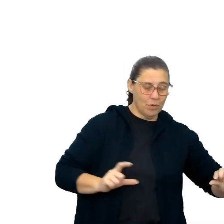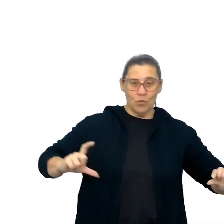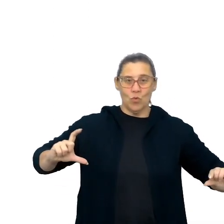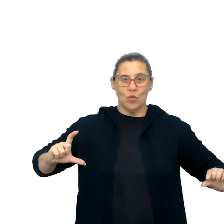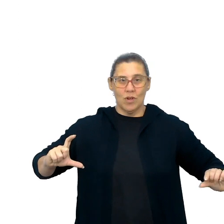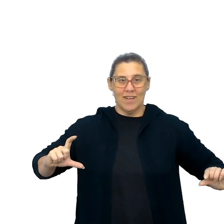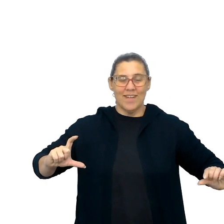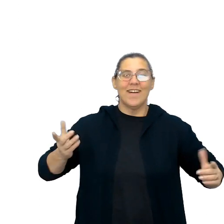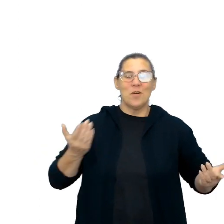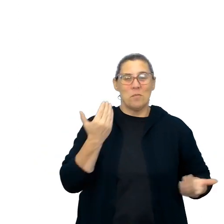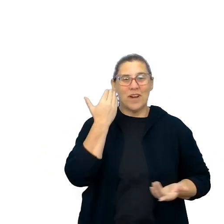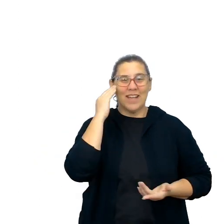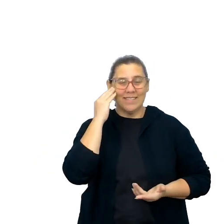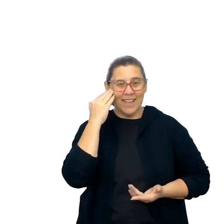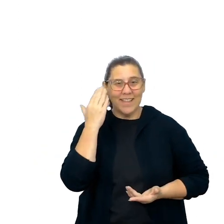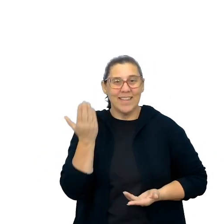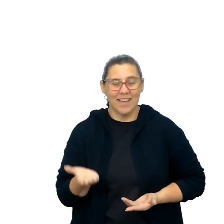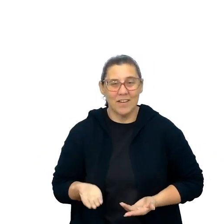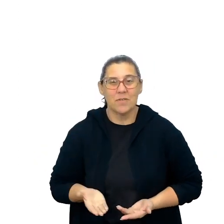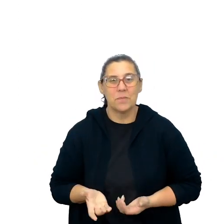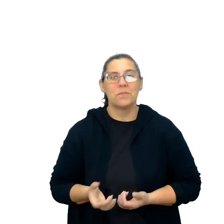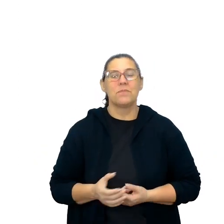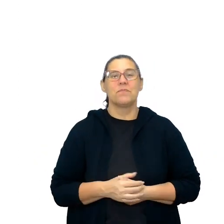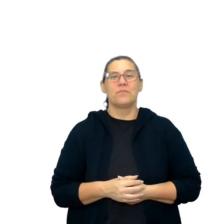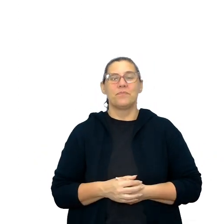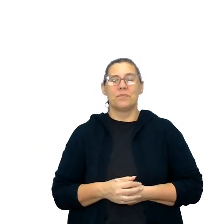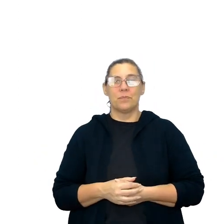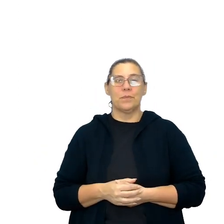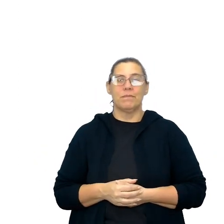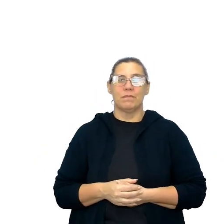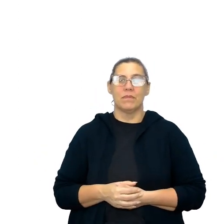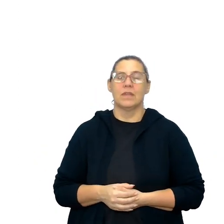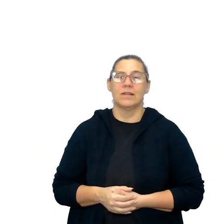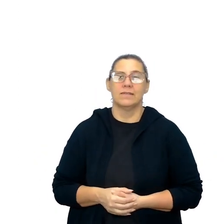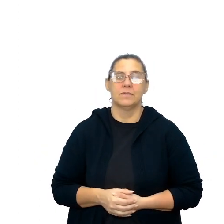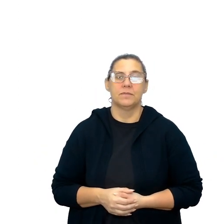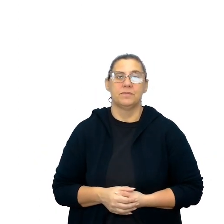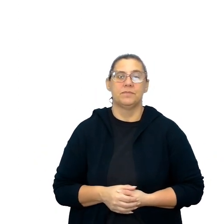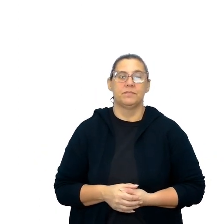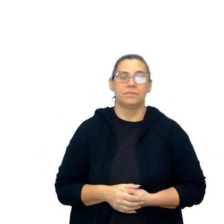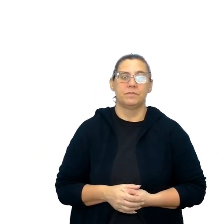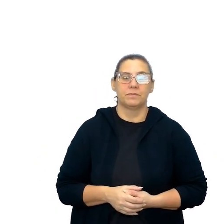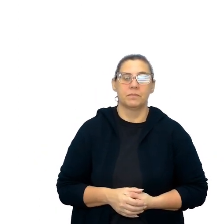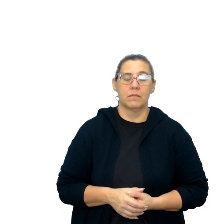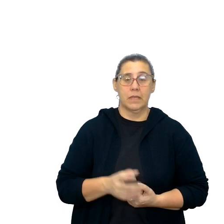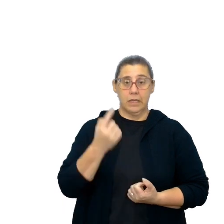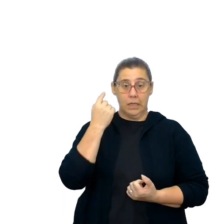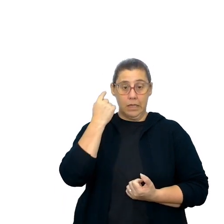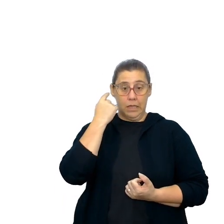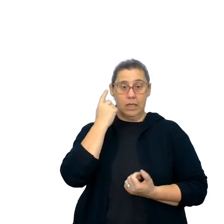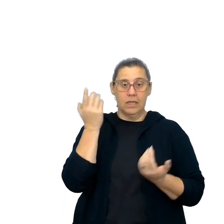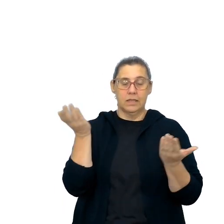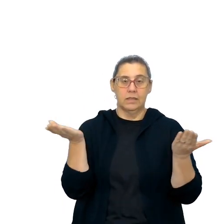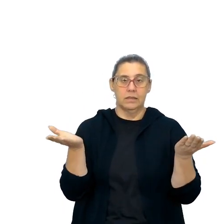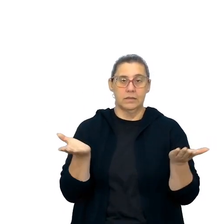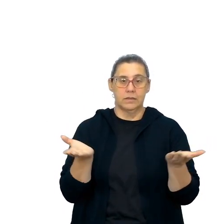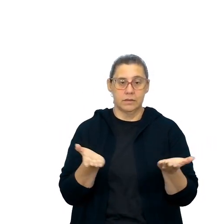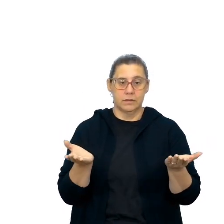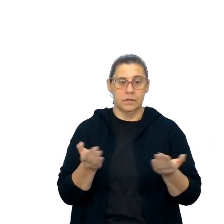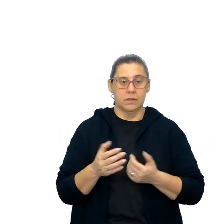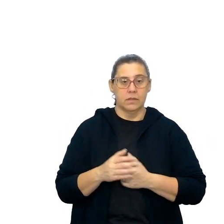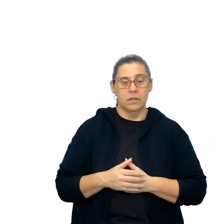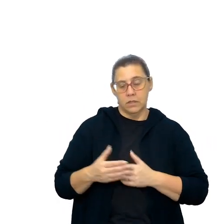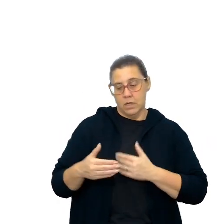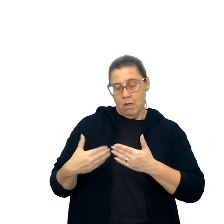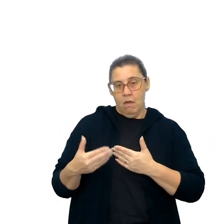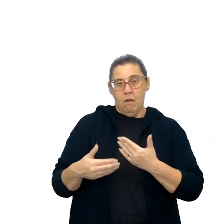para entender essa parte toda de estruturação. Bom, pensando aqui no processo